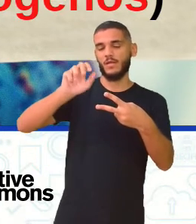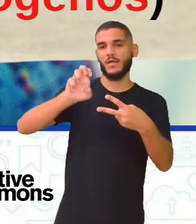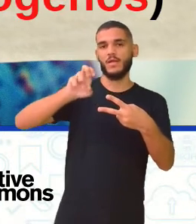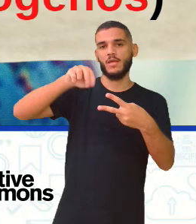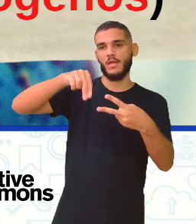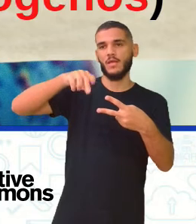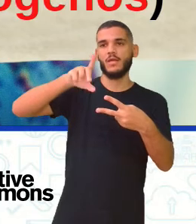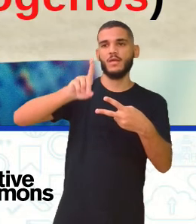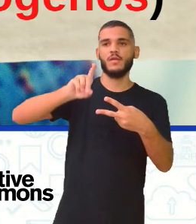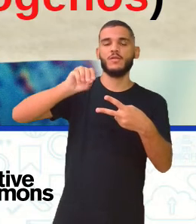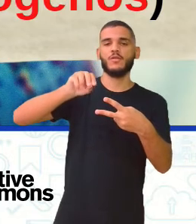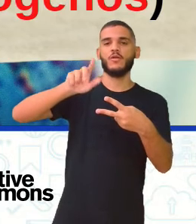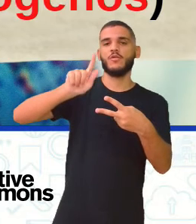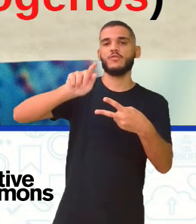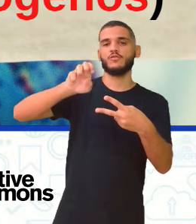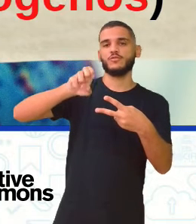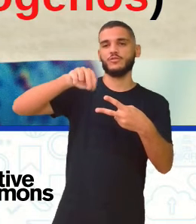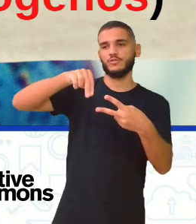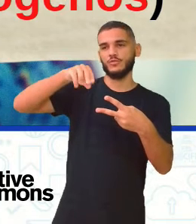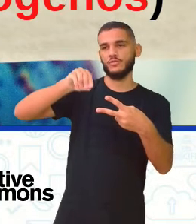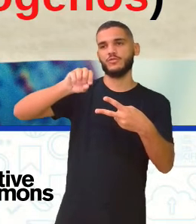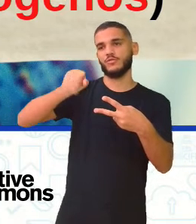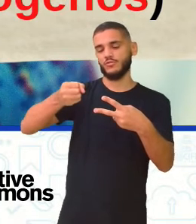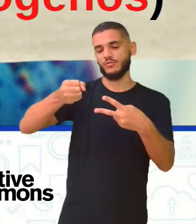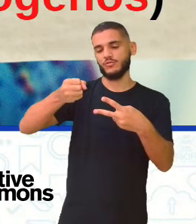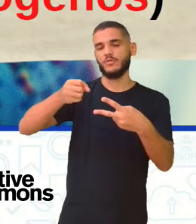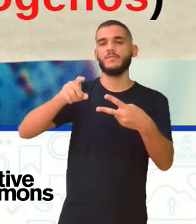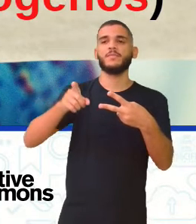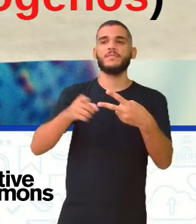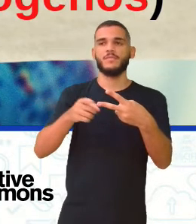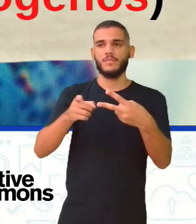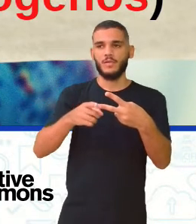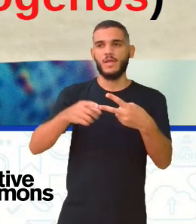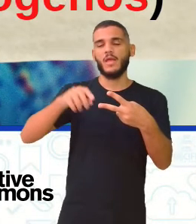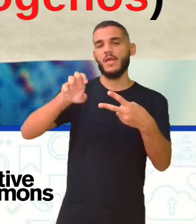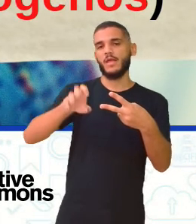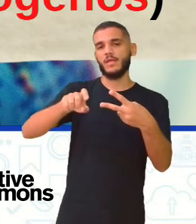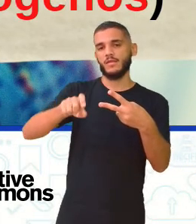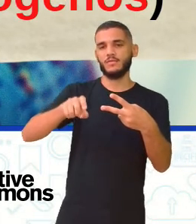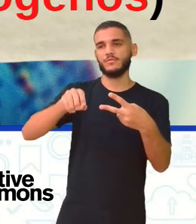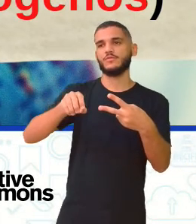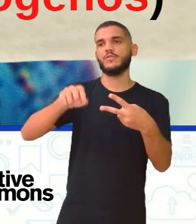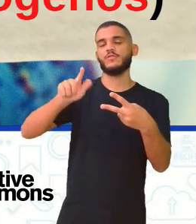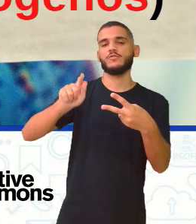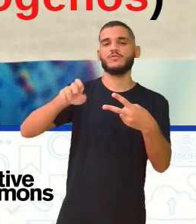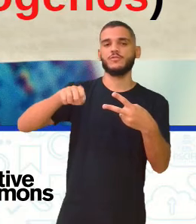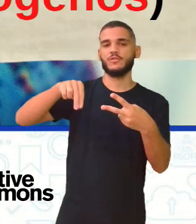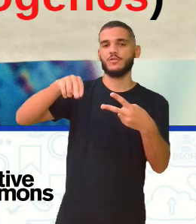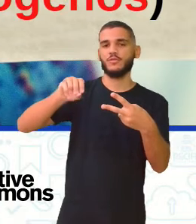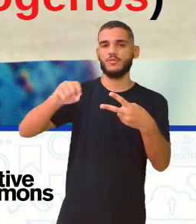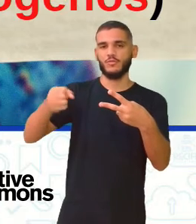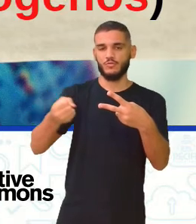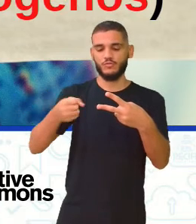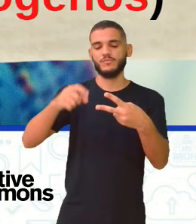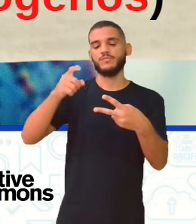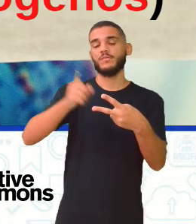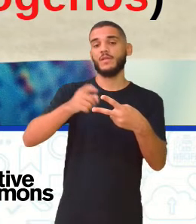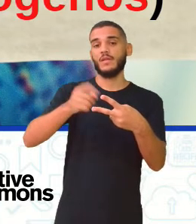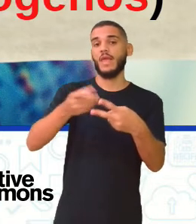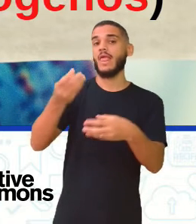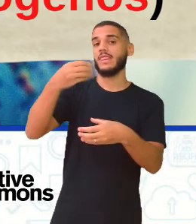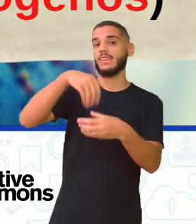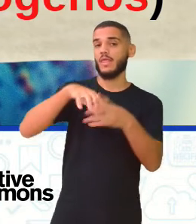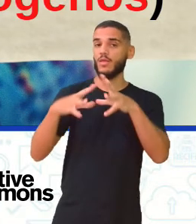aqueles exógenos. Os endógenos, endo vem de dentro, né? Atuando na parte interna do planeta. E